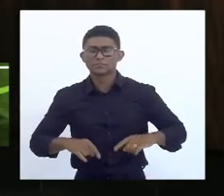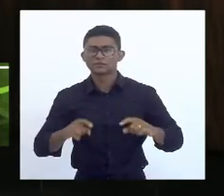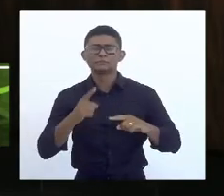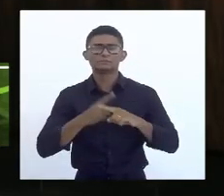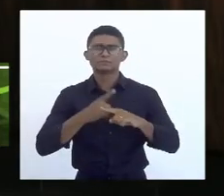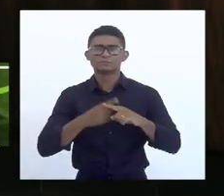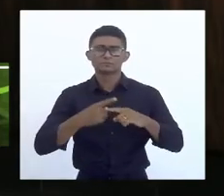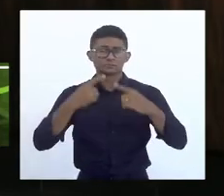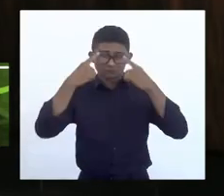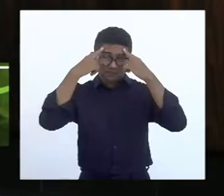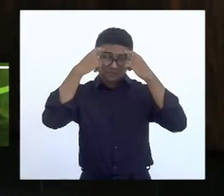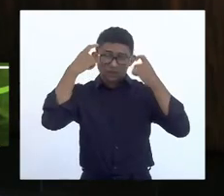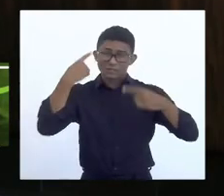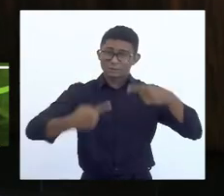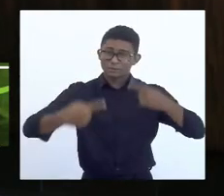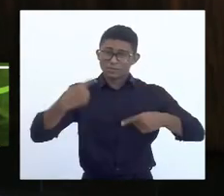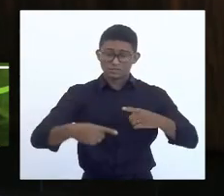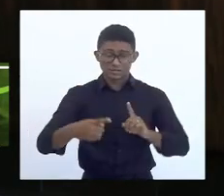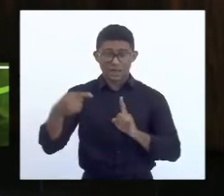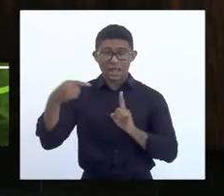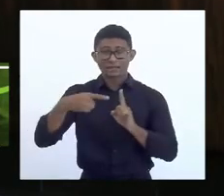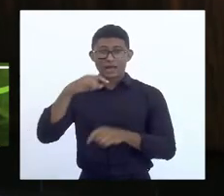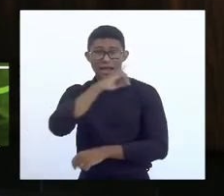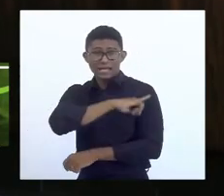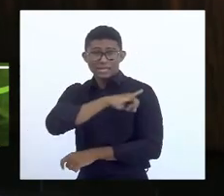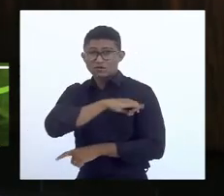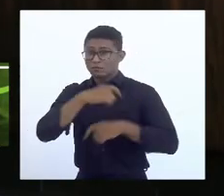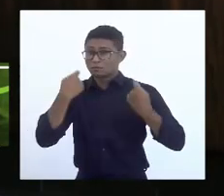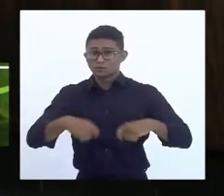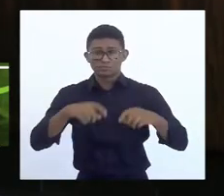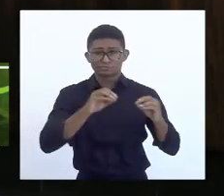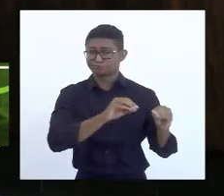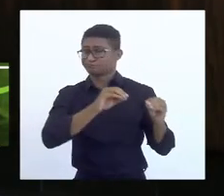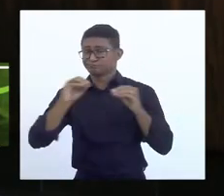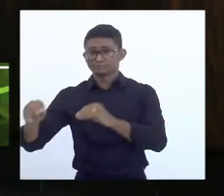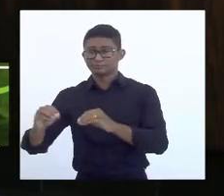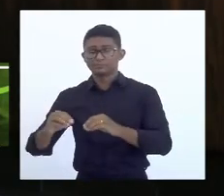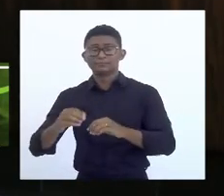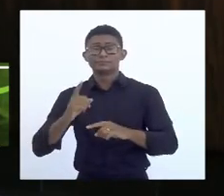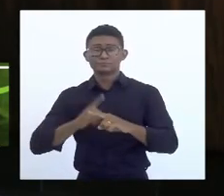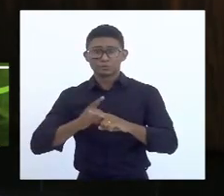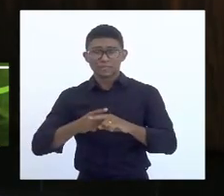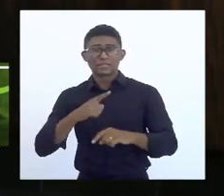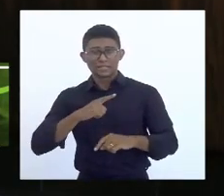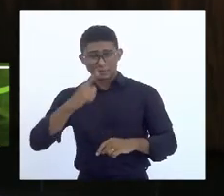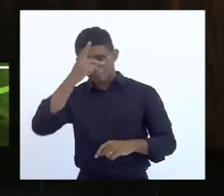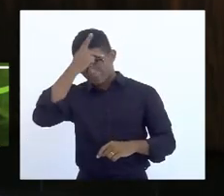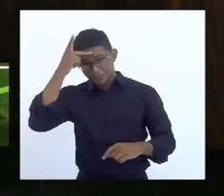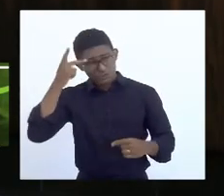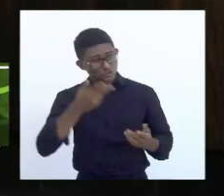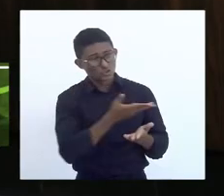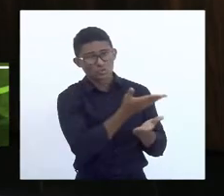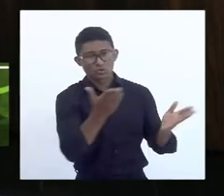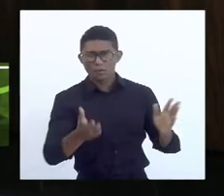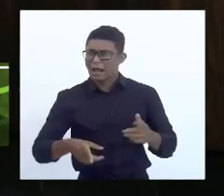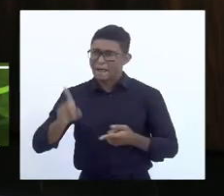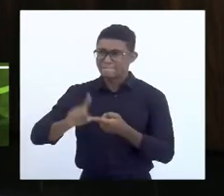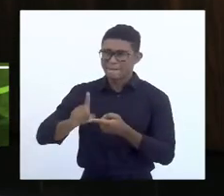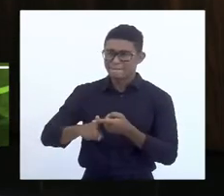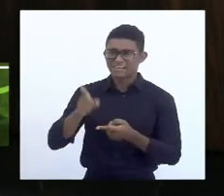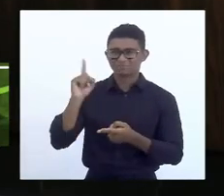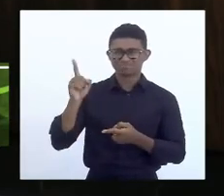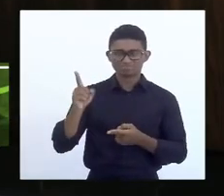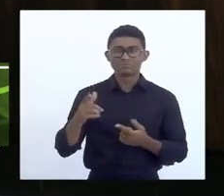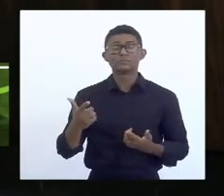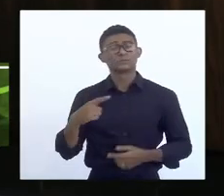política, teve que deixar o Rio de Janeiro diante das ameaças, inclusive ameaças que